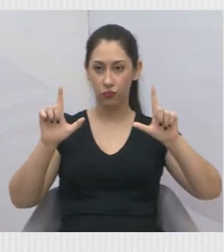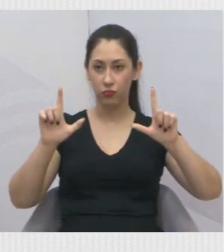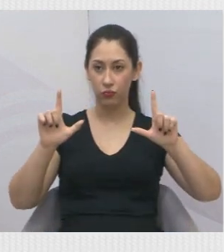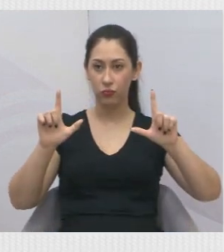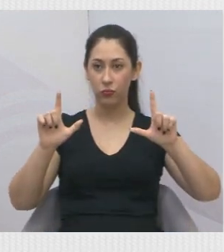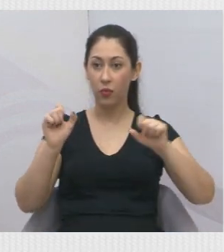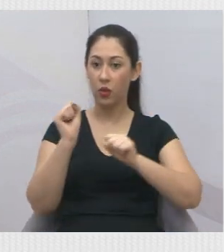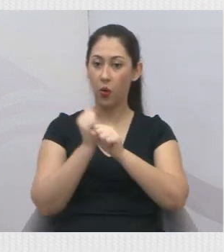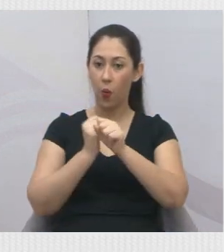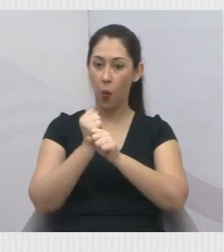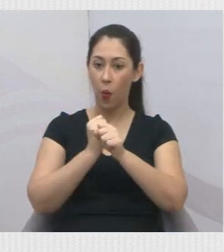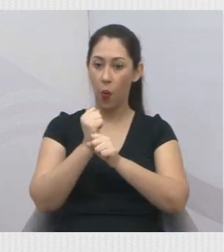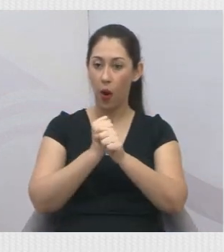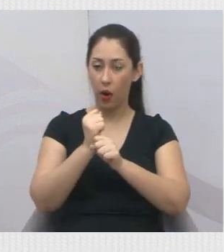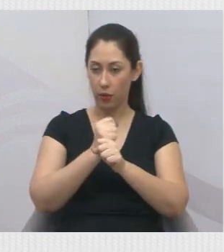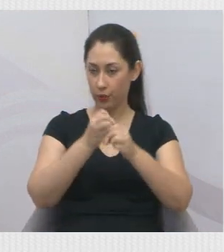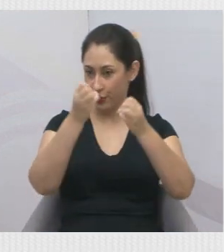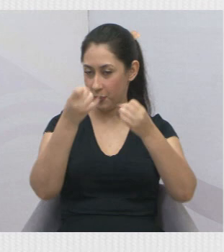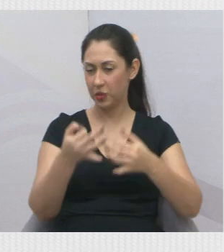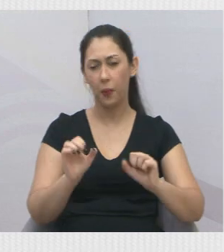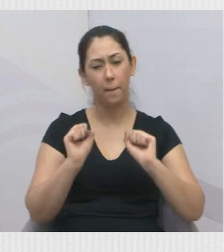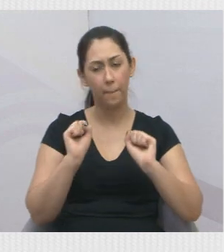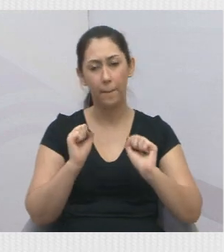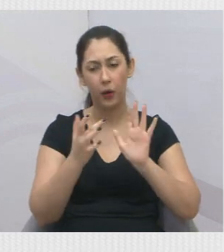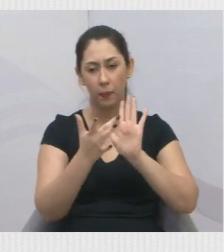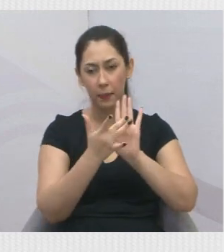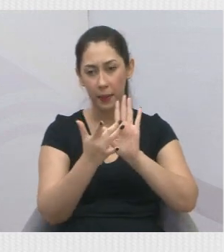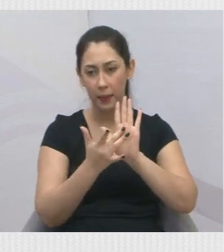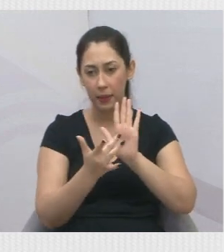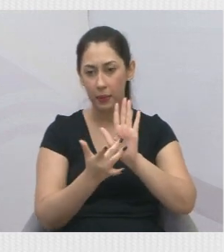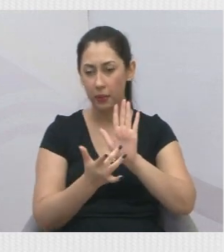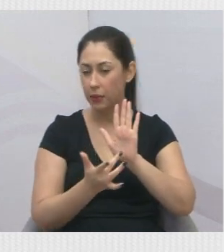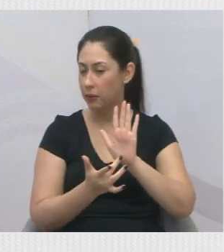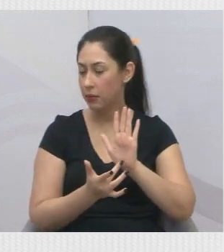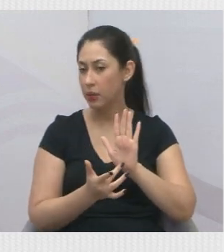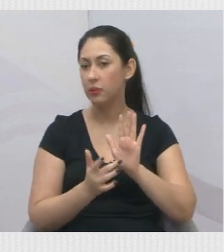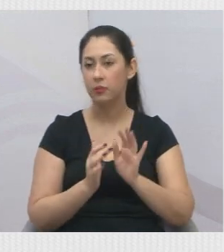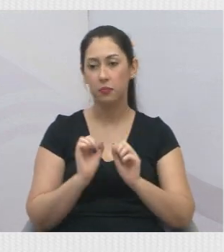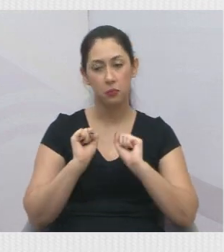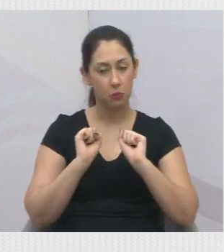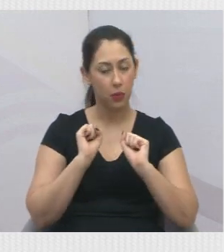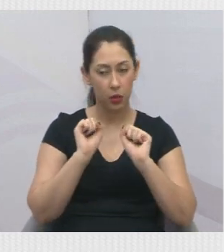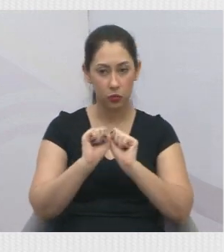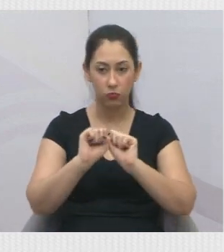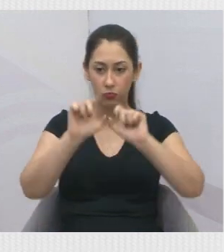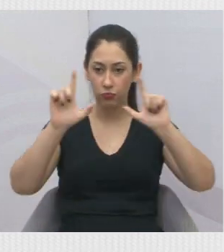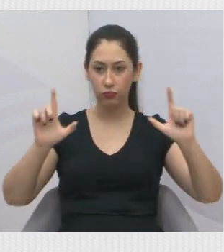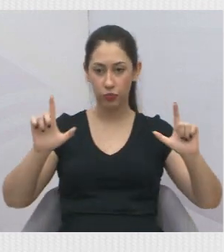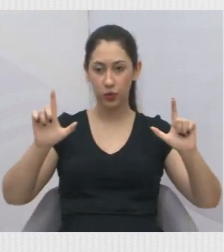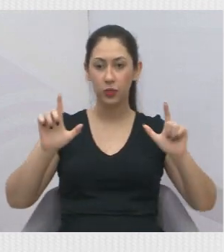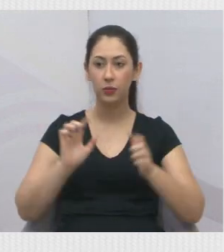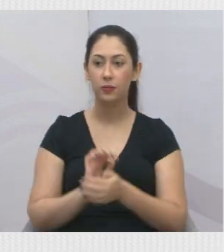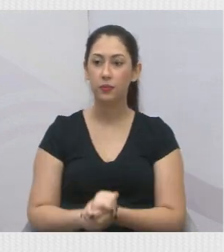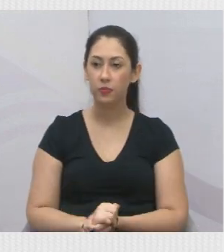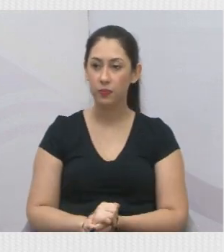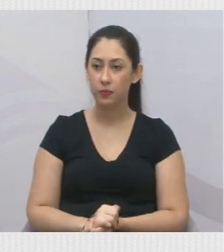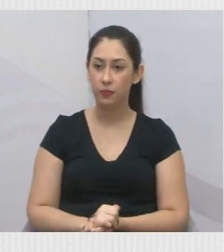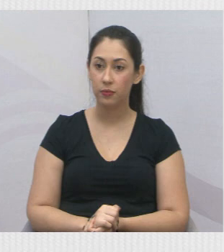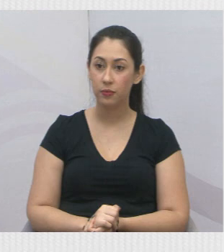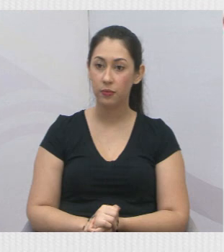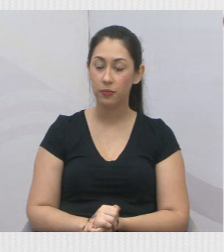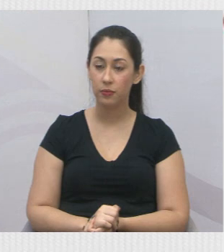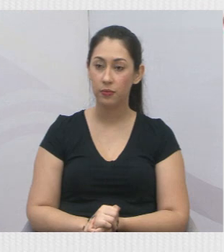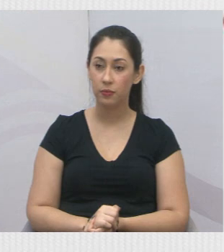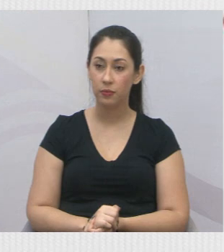os anos de prestação de contas. Então, vocês podem acessar, o munícipe que está em casa, quem está assistindo, né? Acessar os anos anteriores. Mais